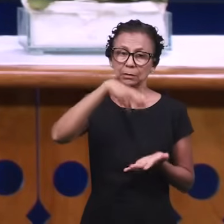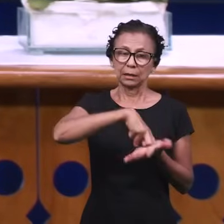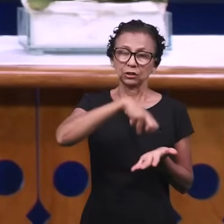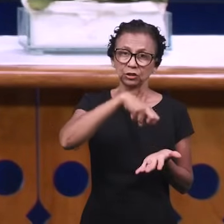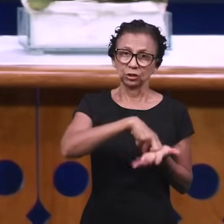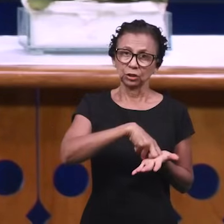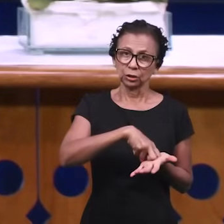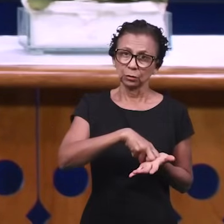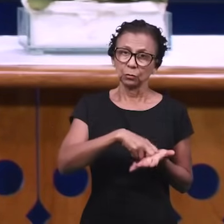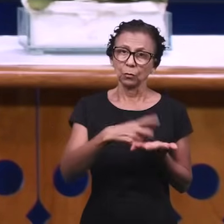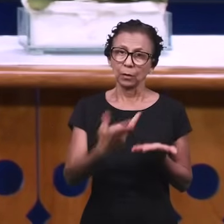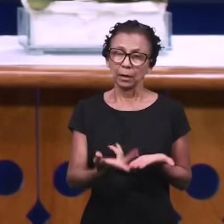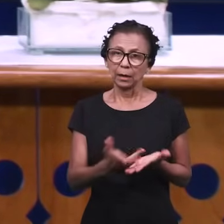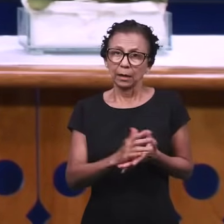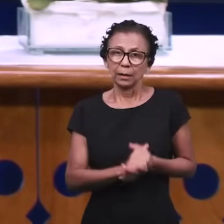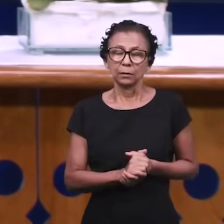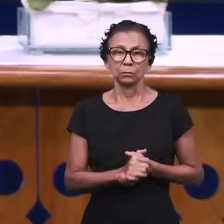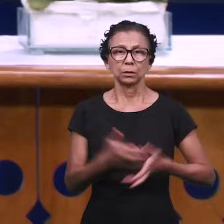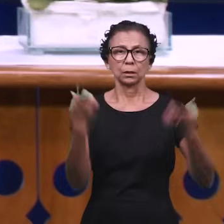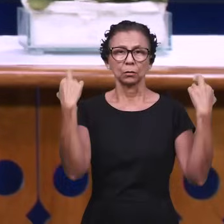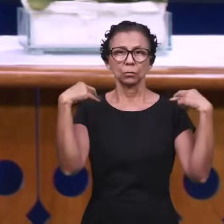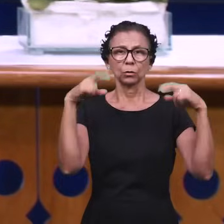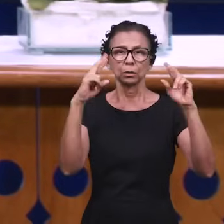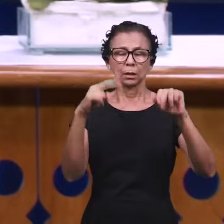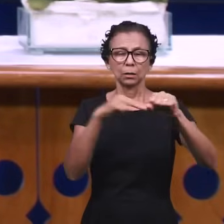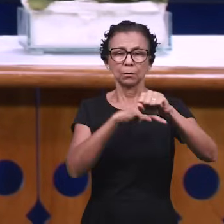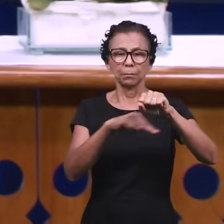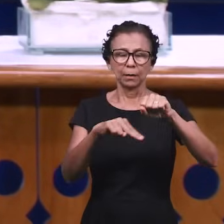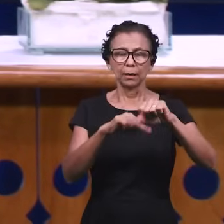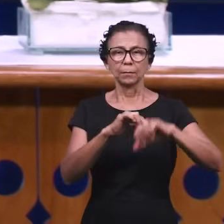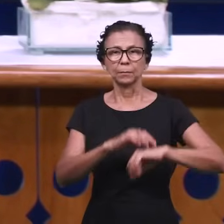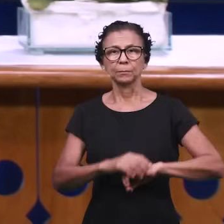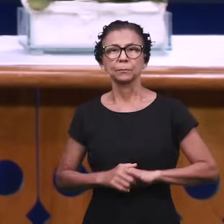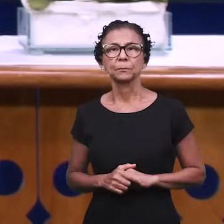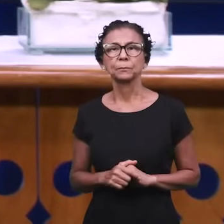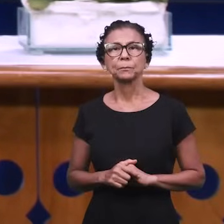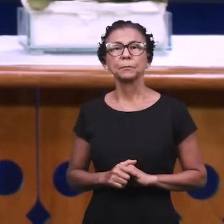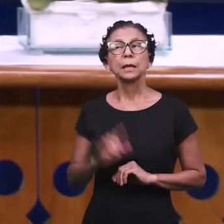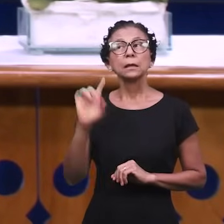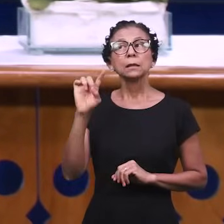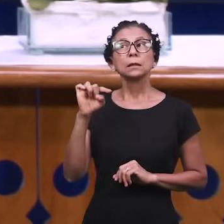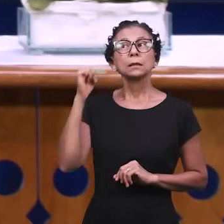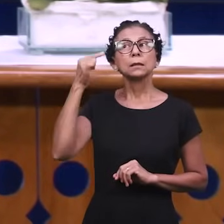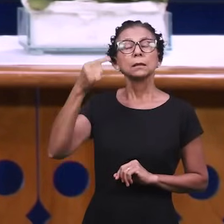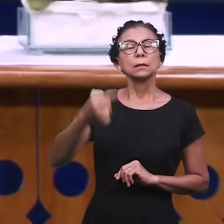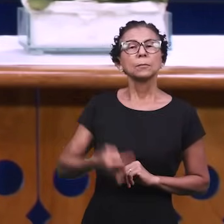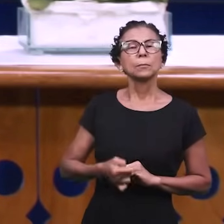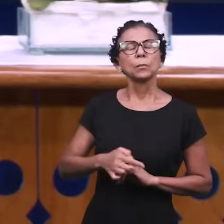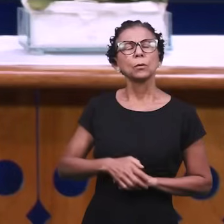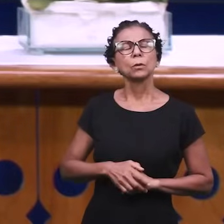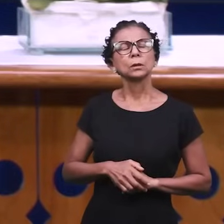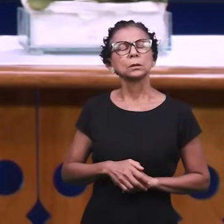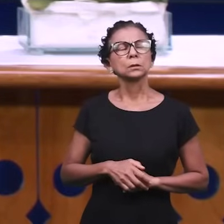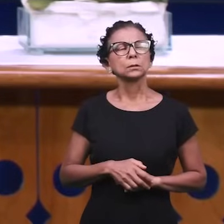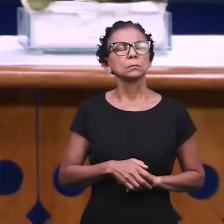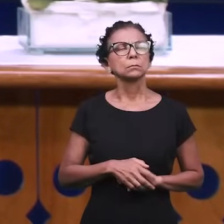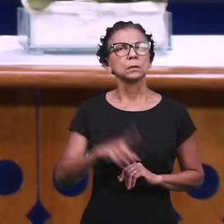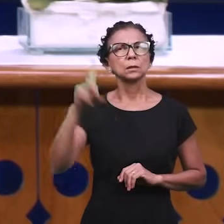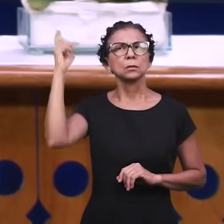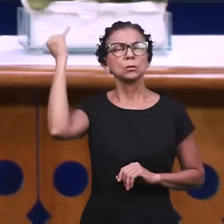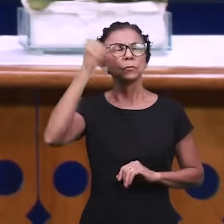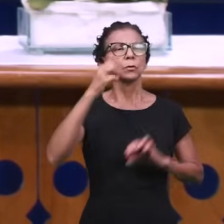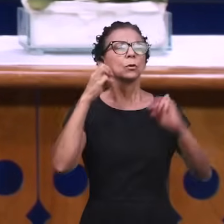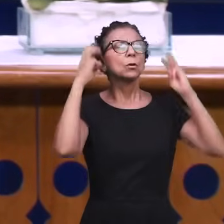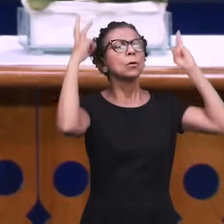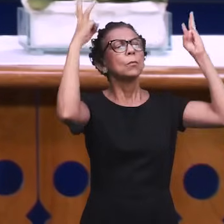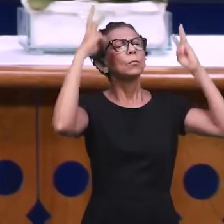o sacrifício do cordeiro. Logo após a 9ª praga, que foi a das trevas, o Senhor orientou a Moisés que